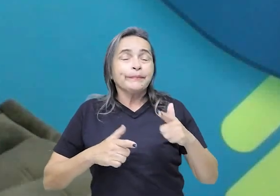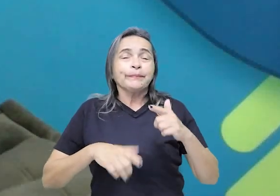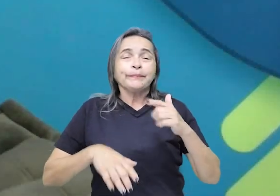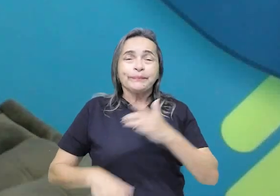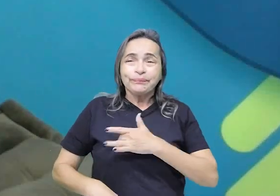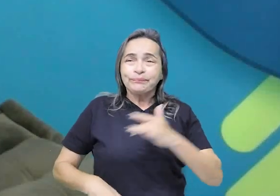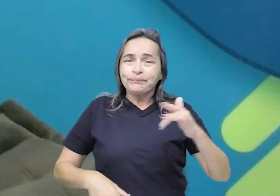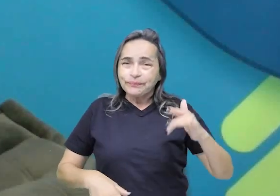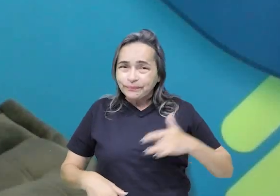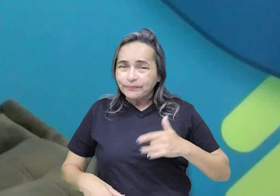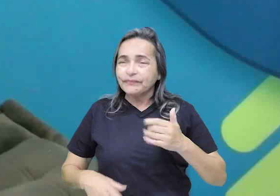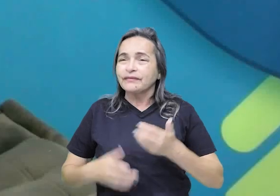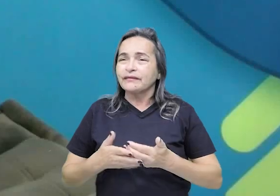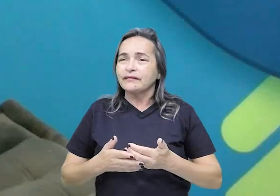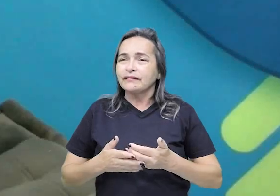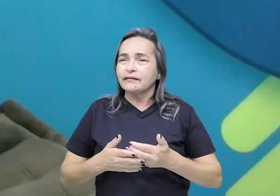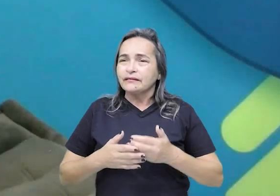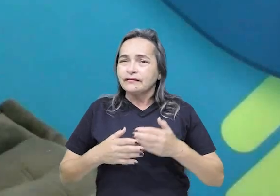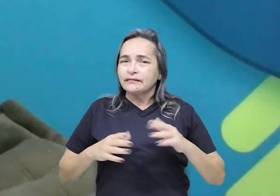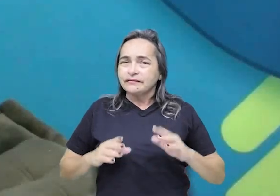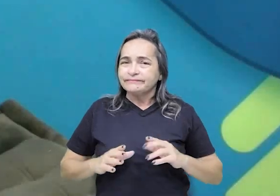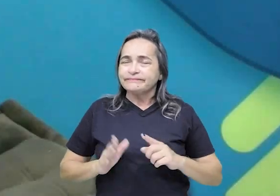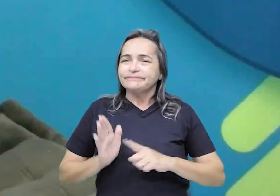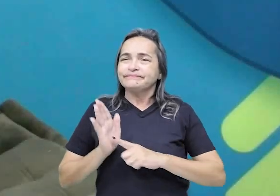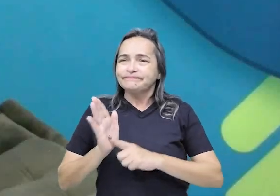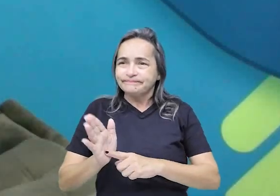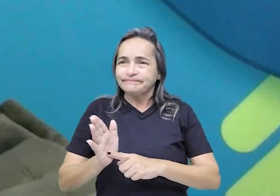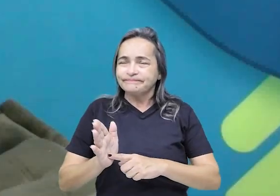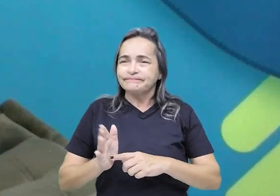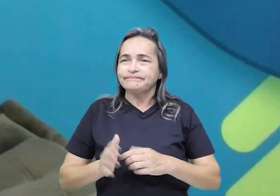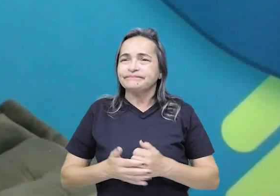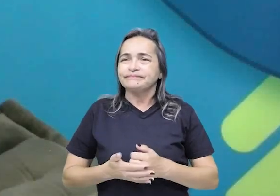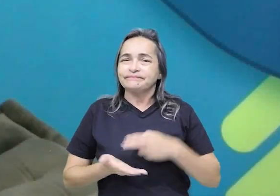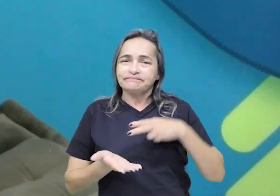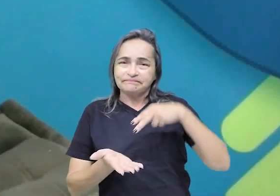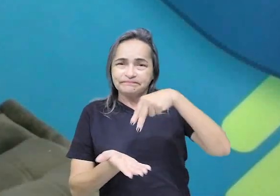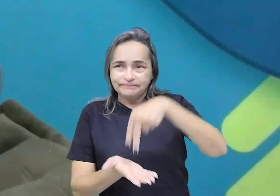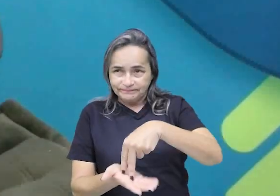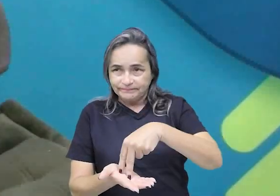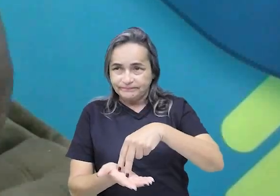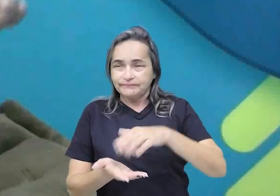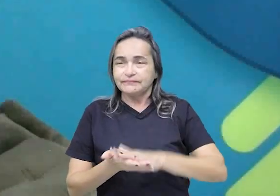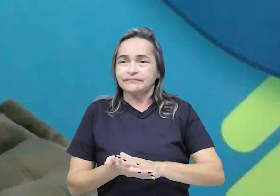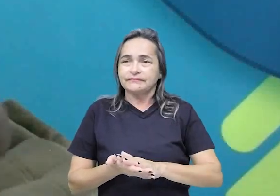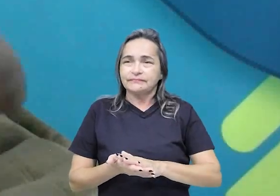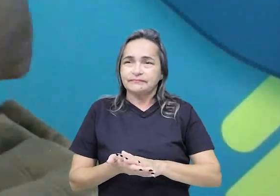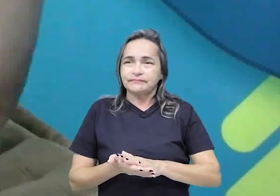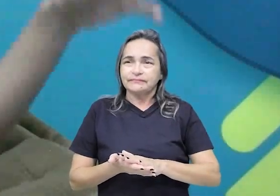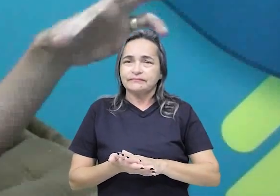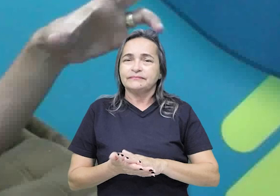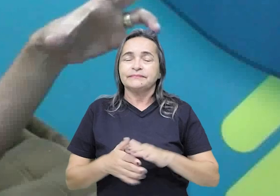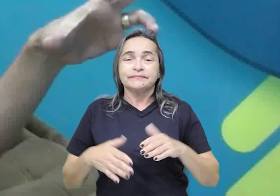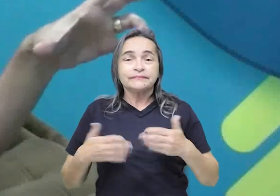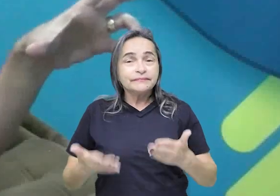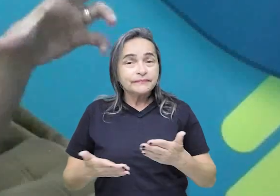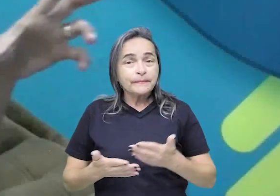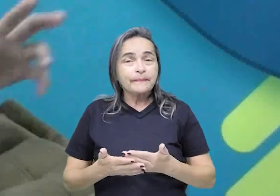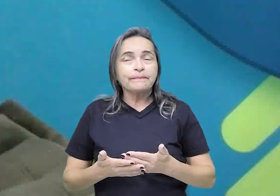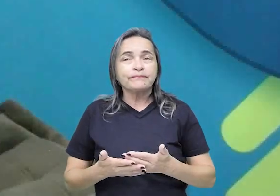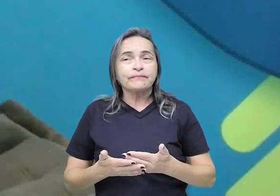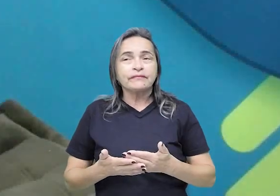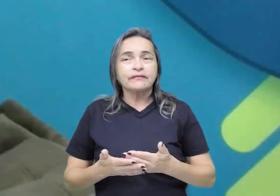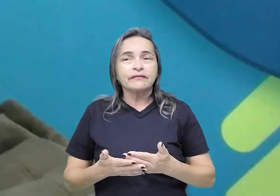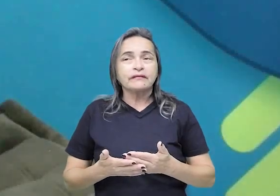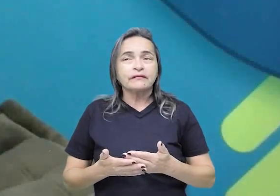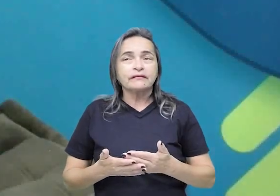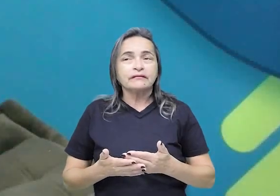saúde, eu tive que me expor demais e, como consequência dessa exposição, mas estava de encontro à minha saúde, né?